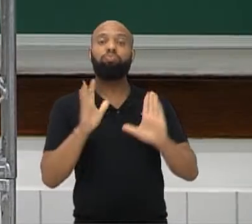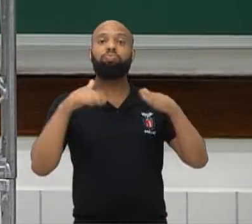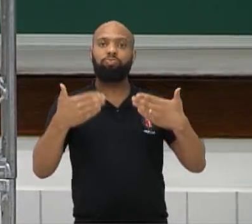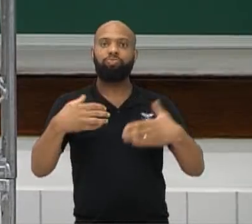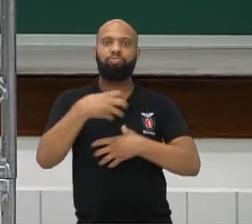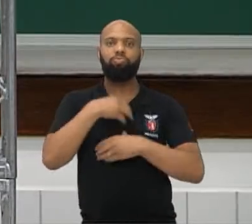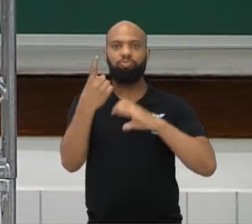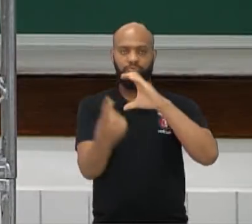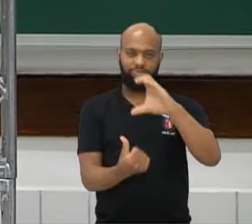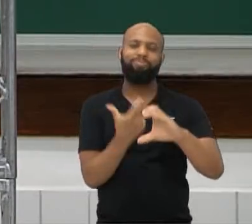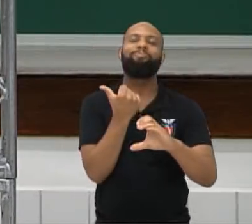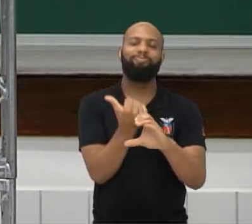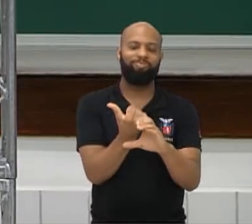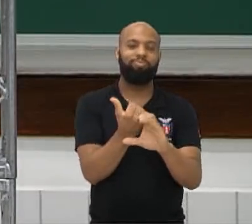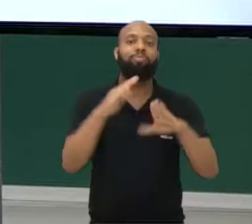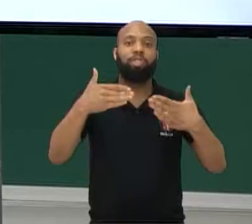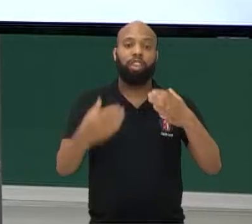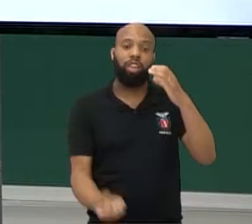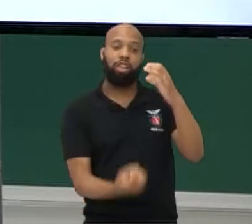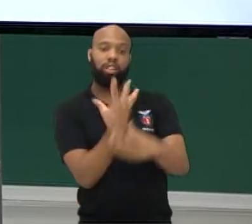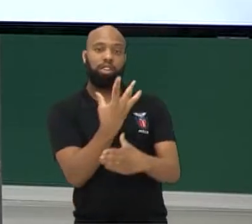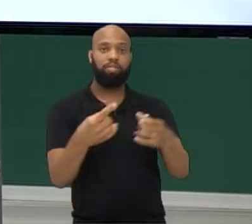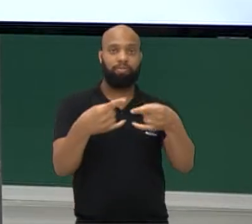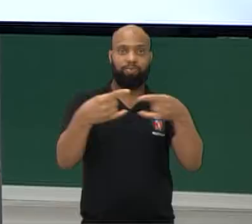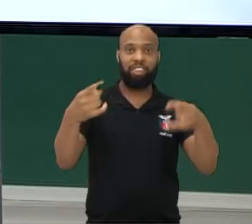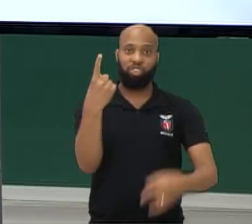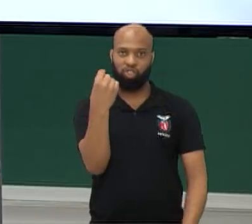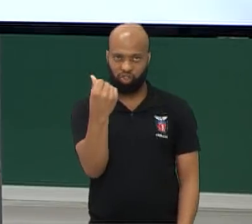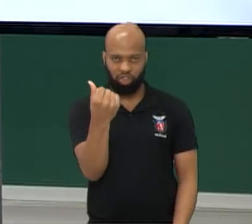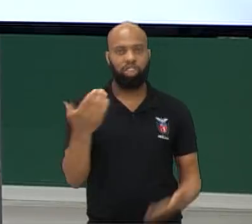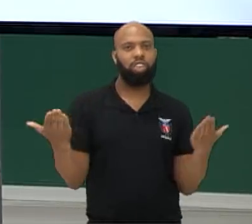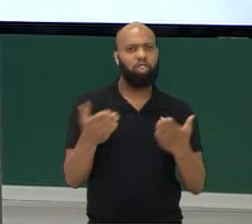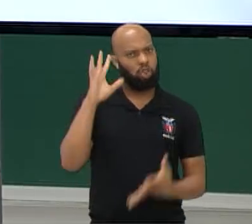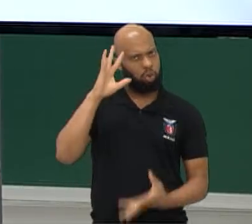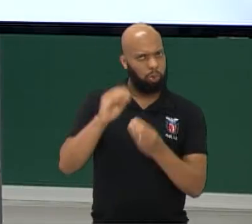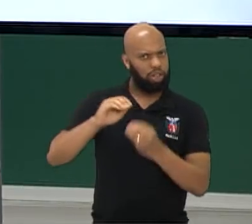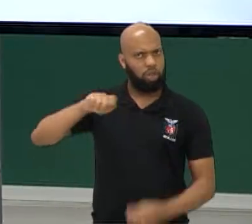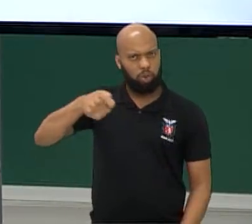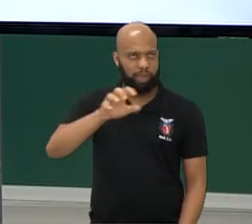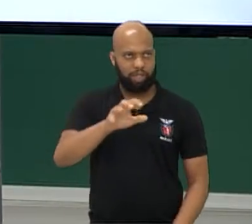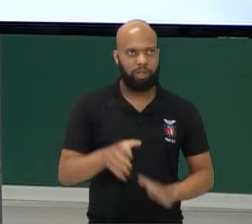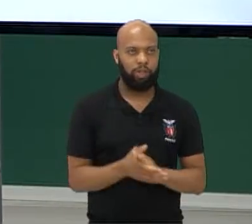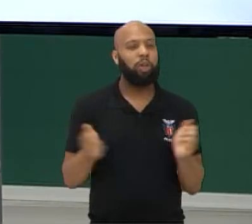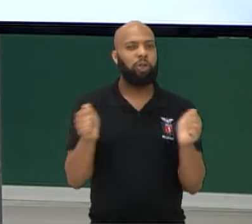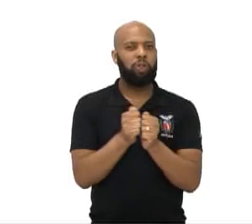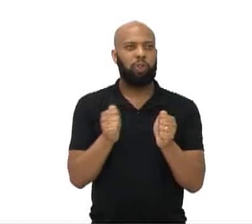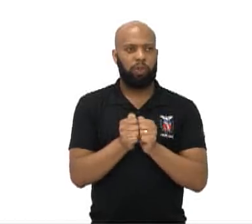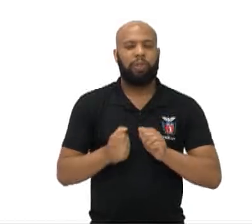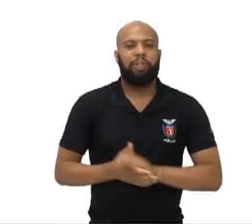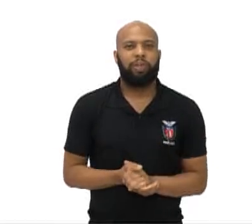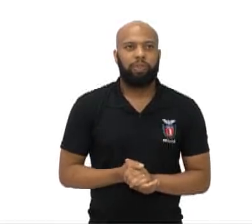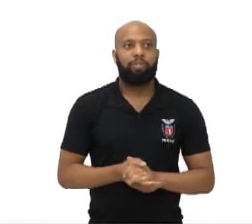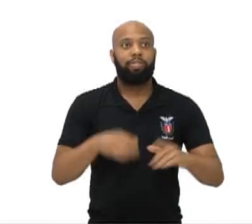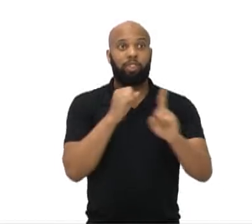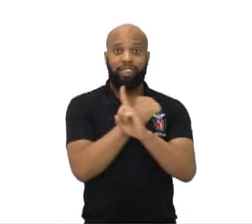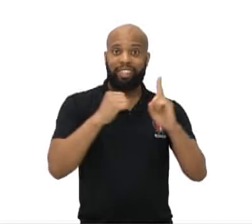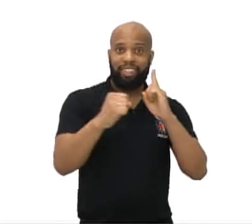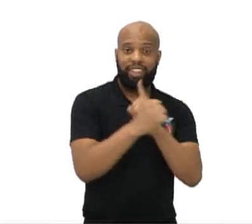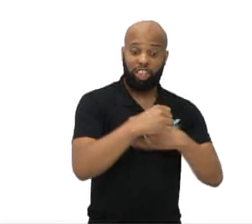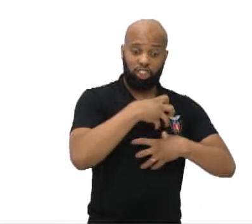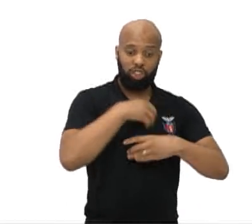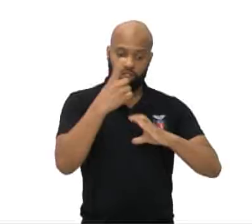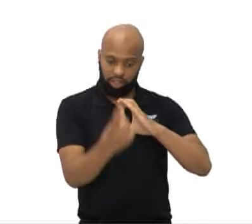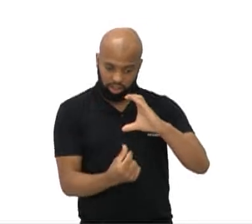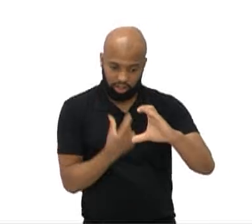de produção capitalista, quando nasce o dinheiro. Vamos entender um pouquinho mais sobre isso? Vem comigo. A sociedade